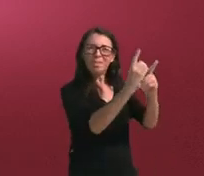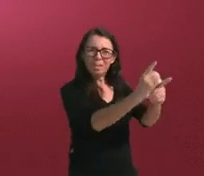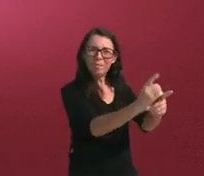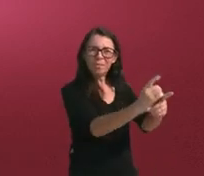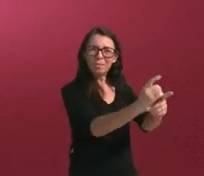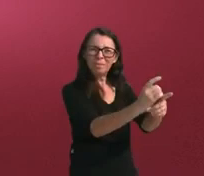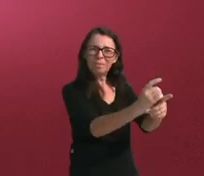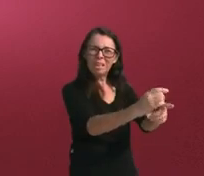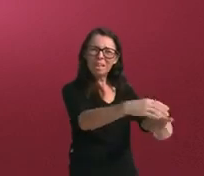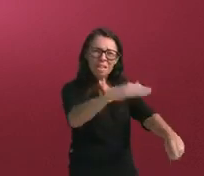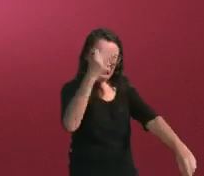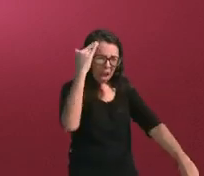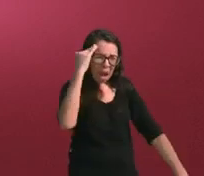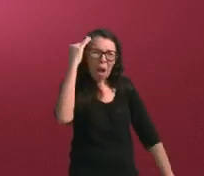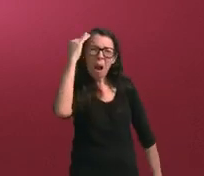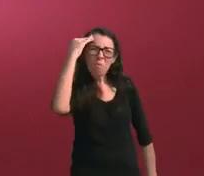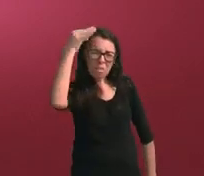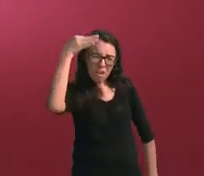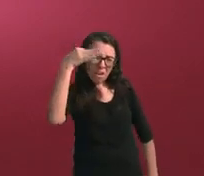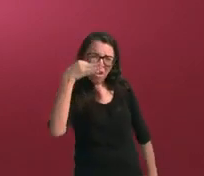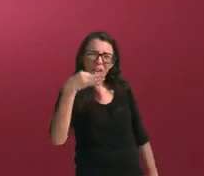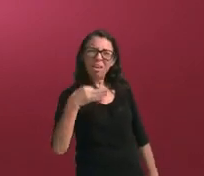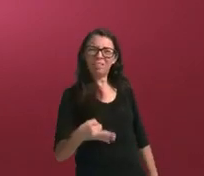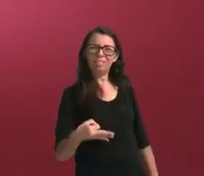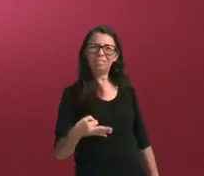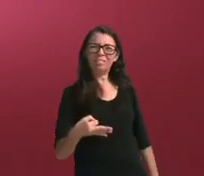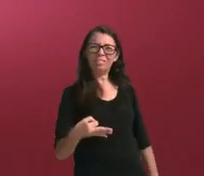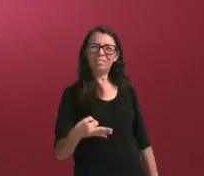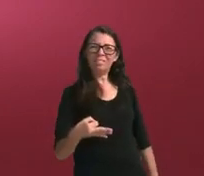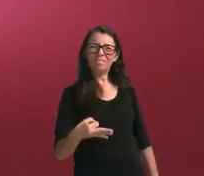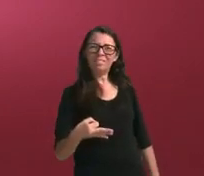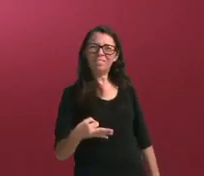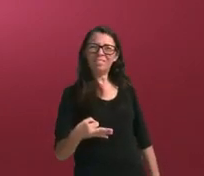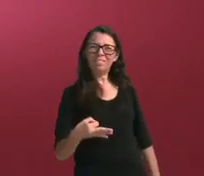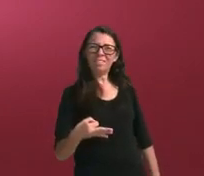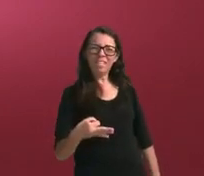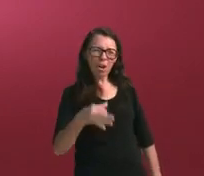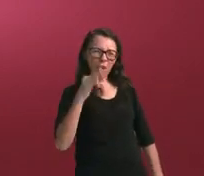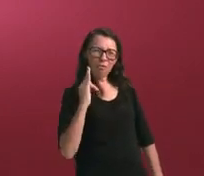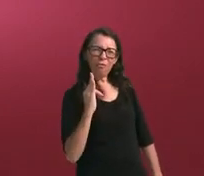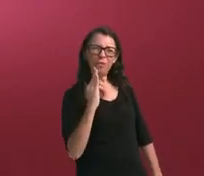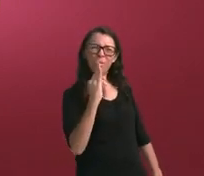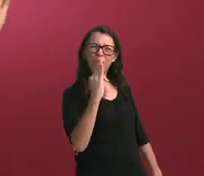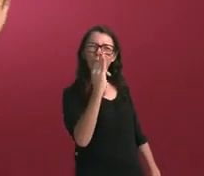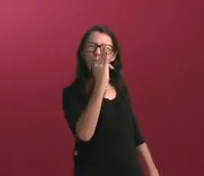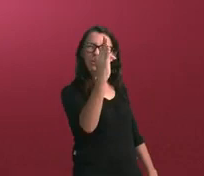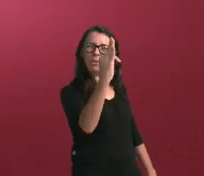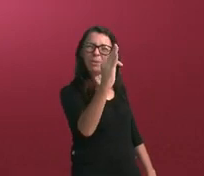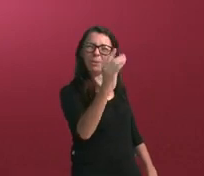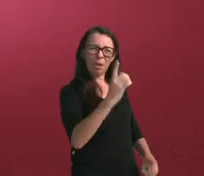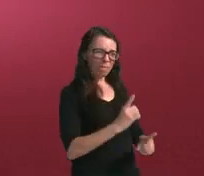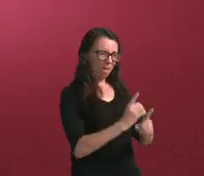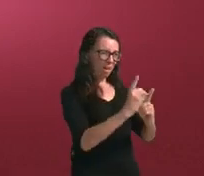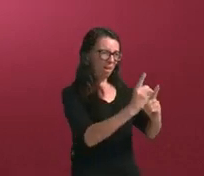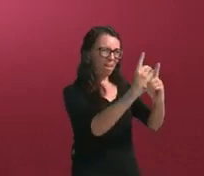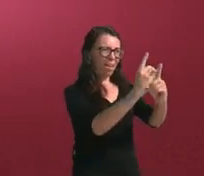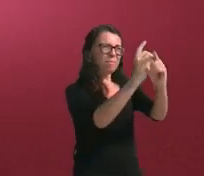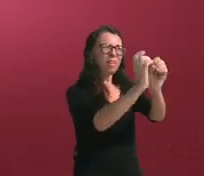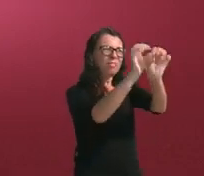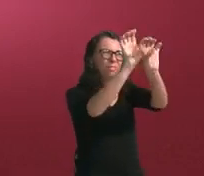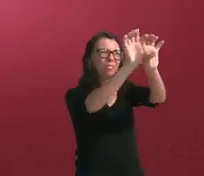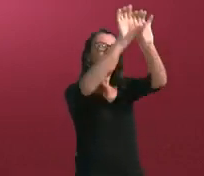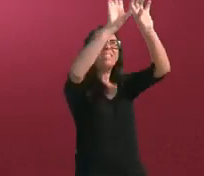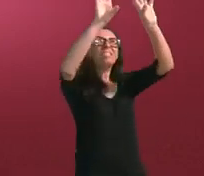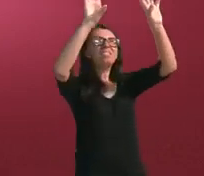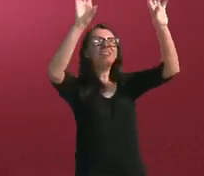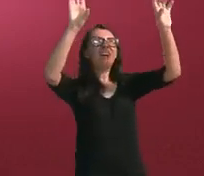de repente para nós aqui, né? Para os ouvintes, falam: nossa, mas eu não tô vendo nenhum demônio ser expulso, não sei